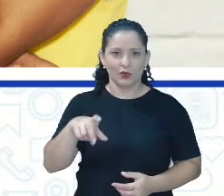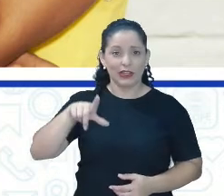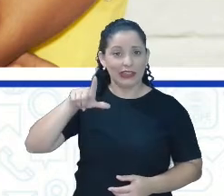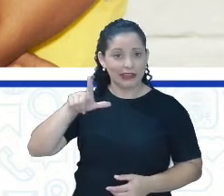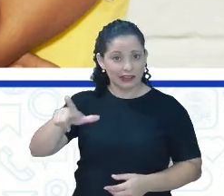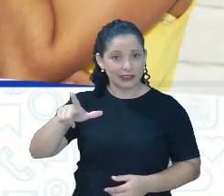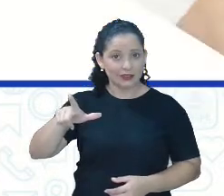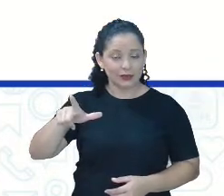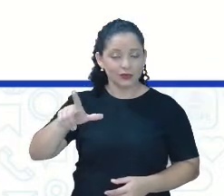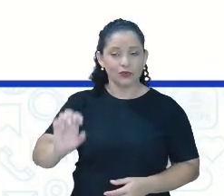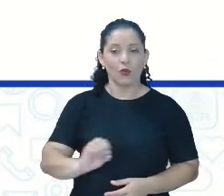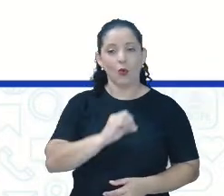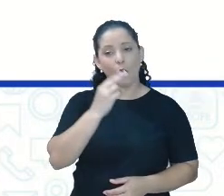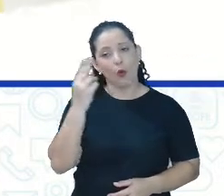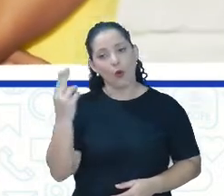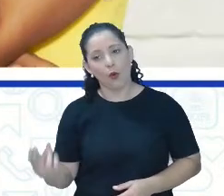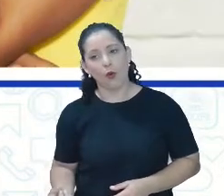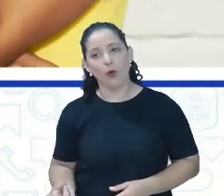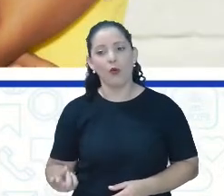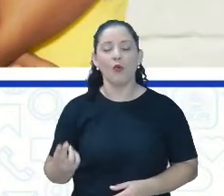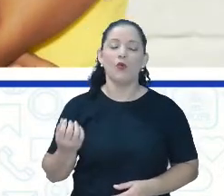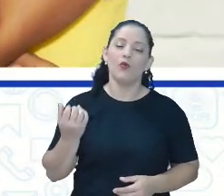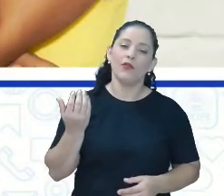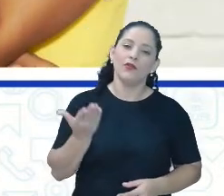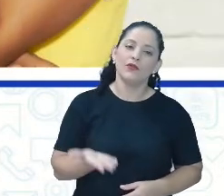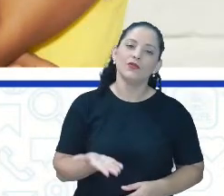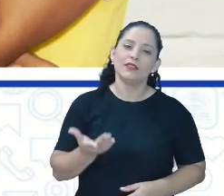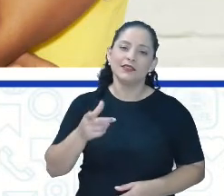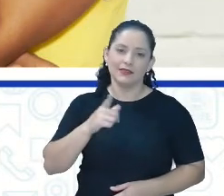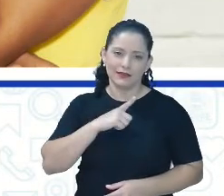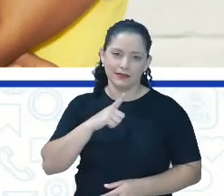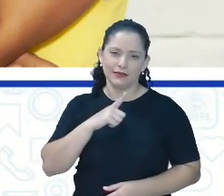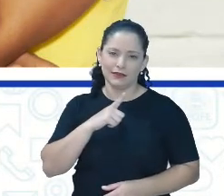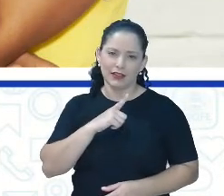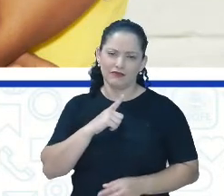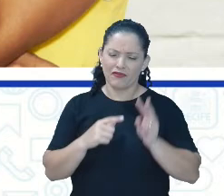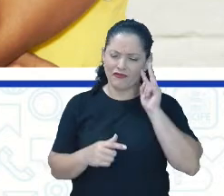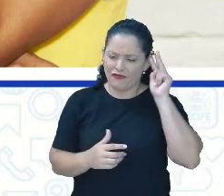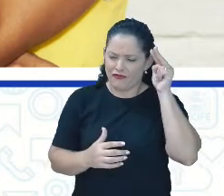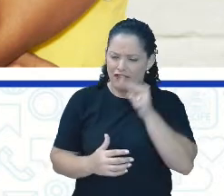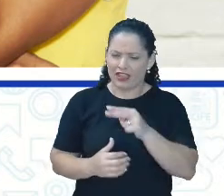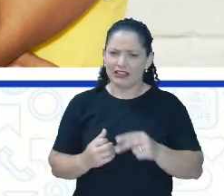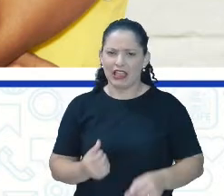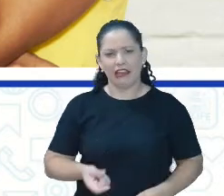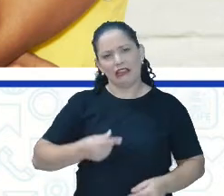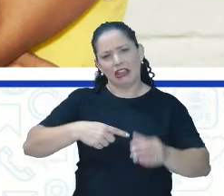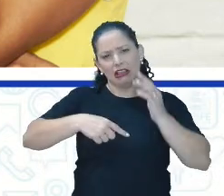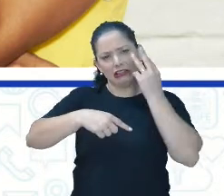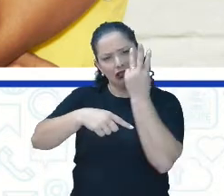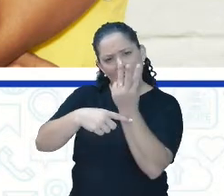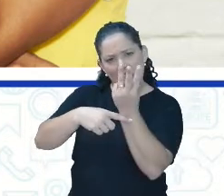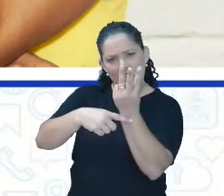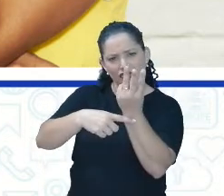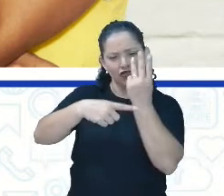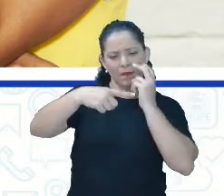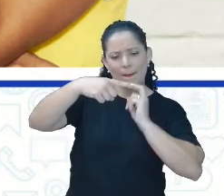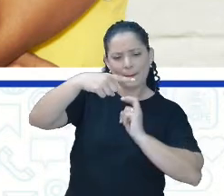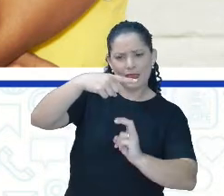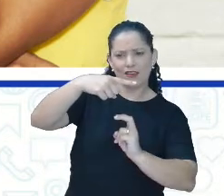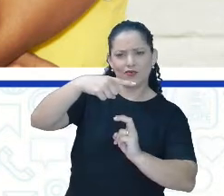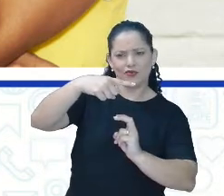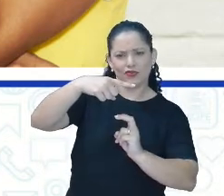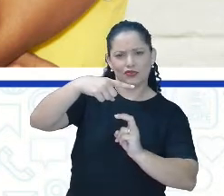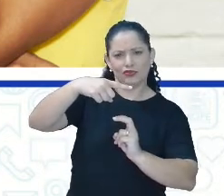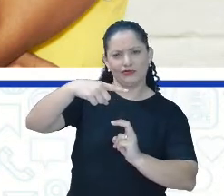litros ou você encontra essa representação como 3/2 de 1 litro. Então, pode